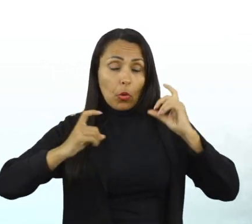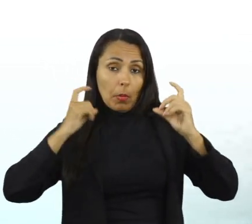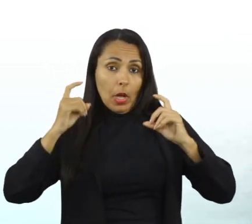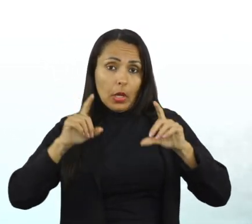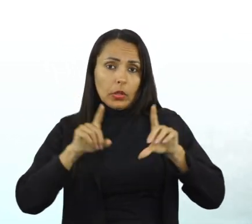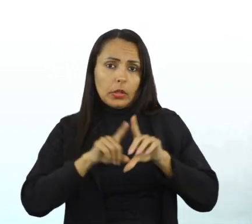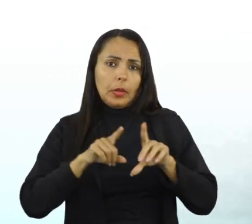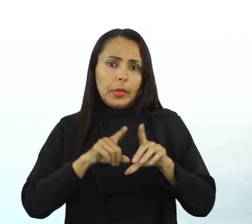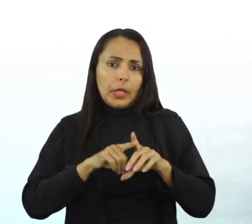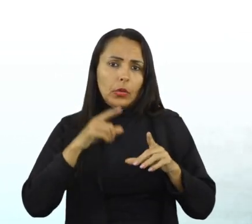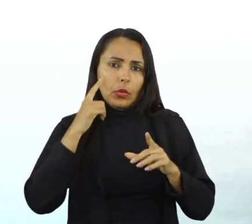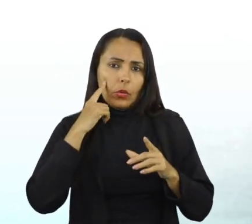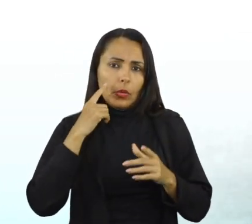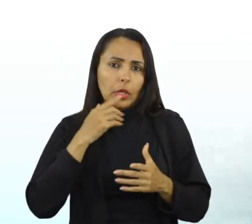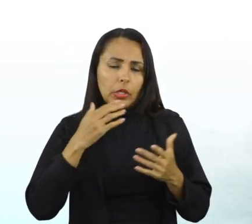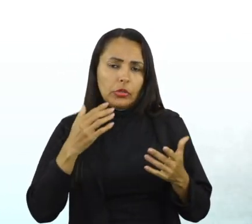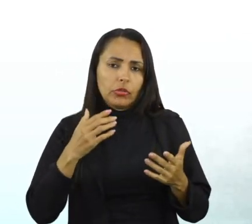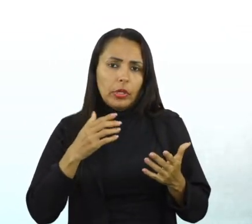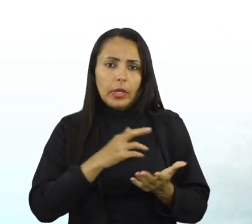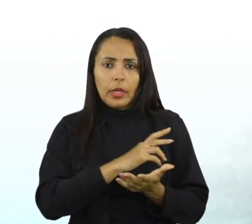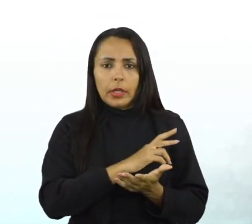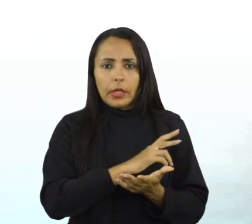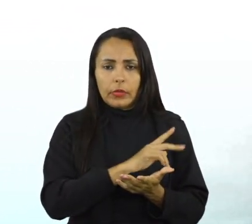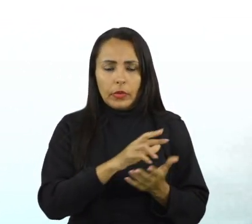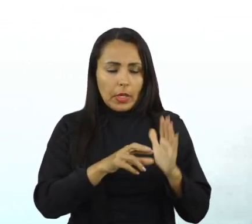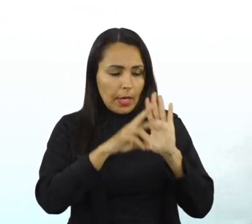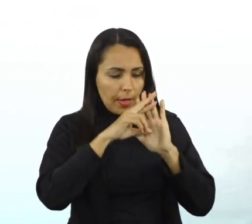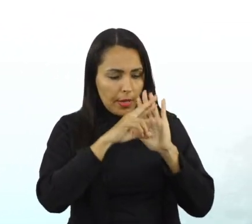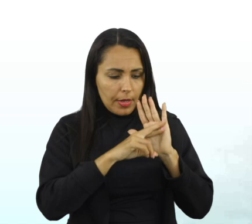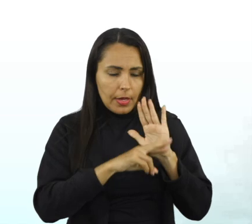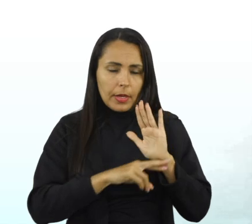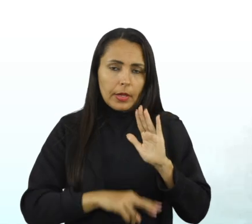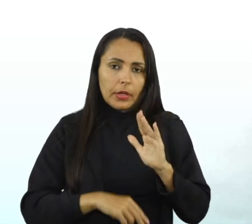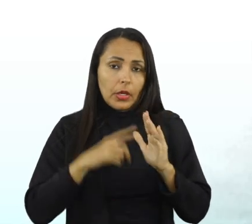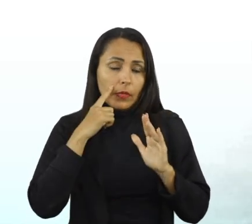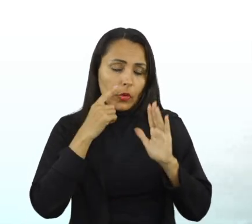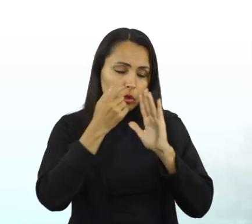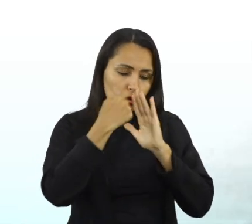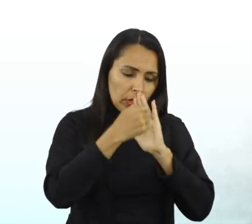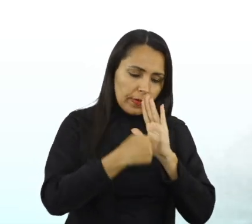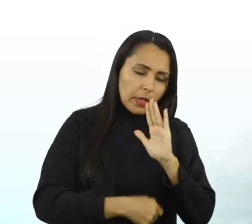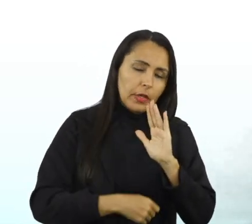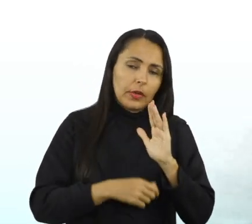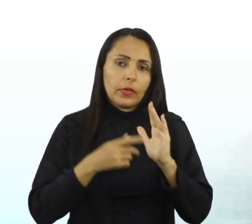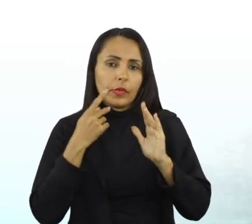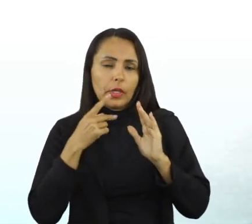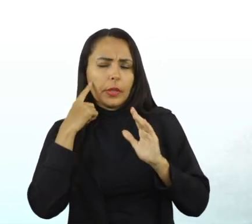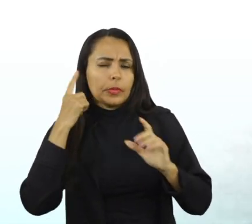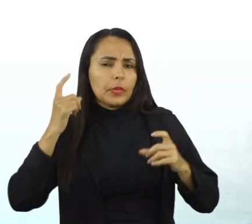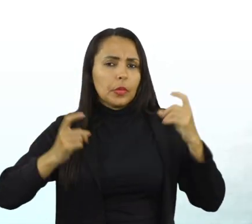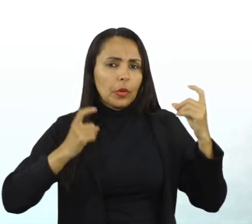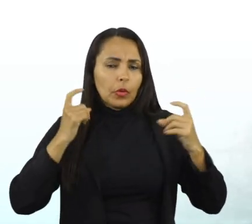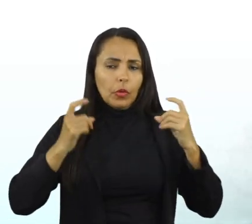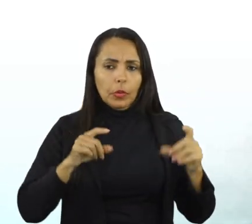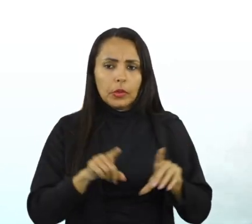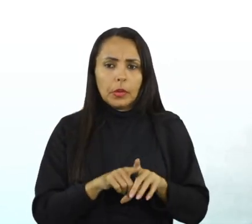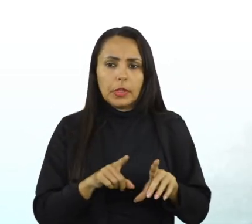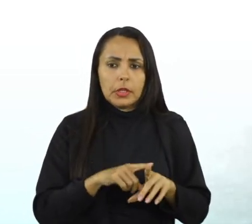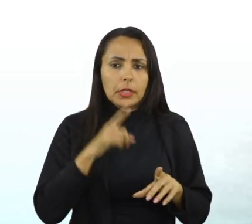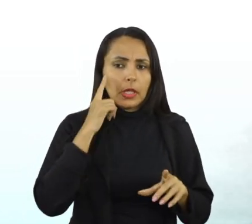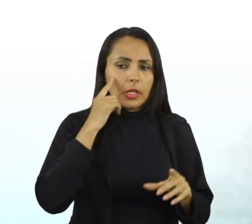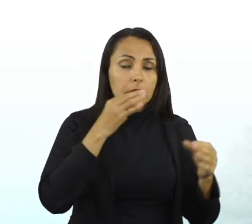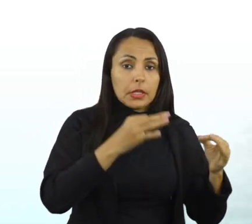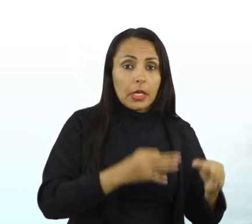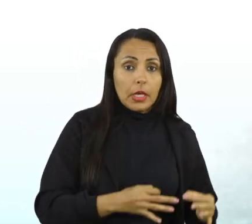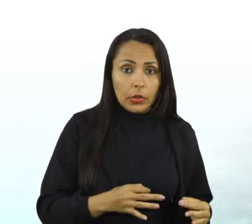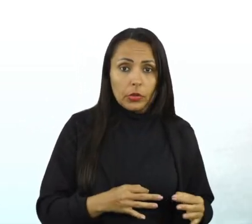Preocupado com regras gramaticais. Então, a partir do momento que eu vou falar, que eu vou escrever, e me preocupo se está